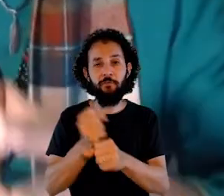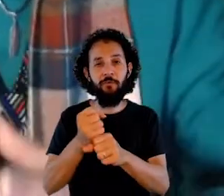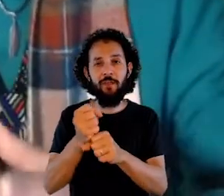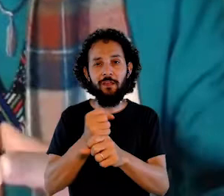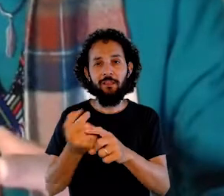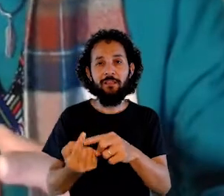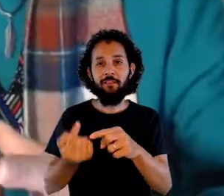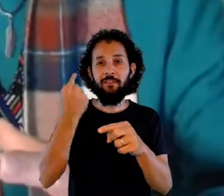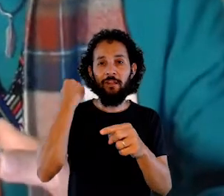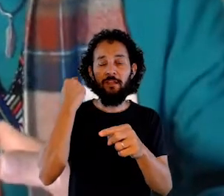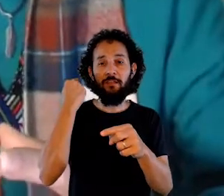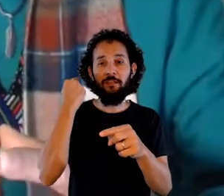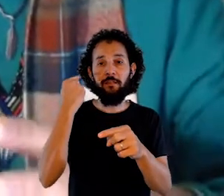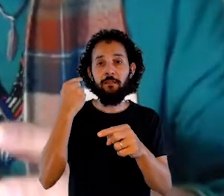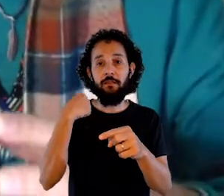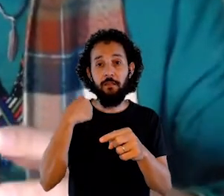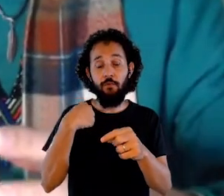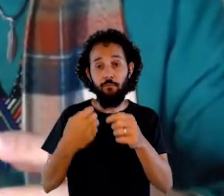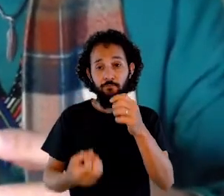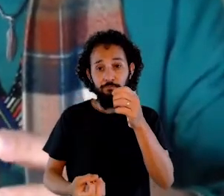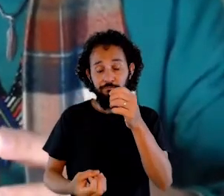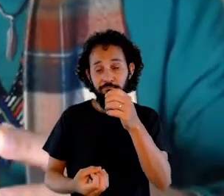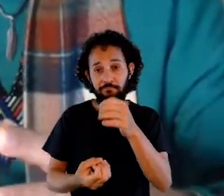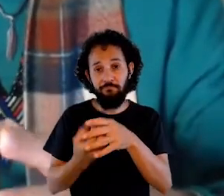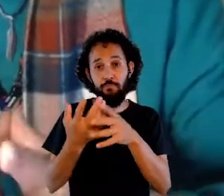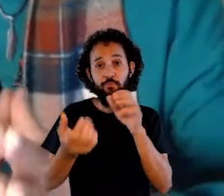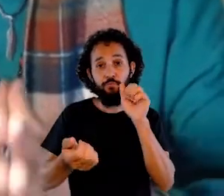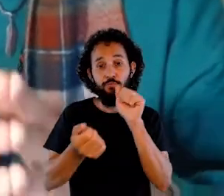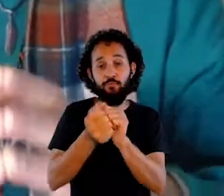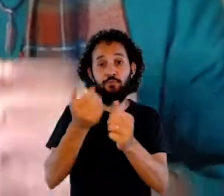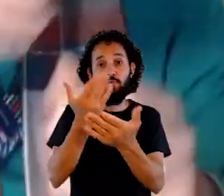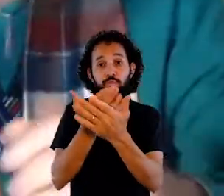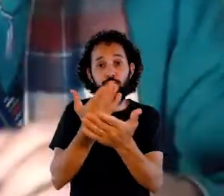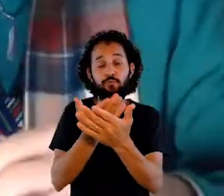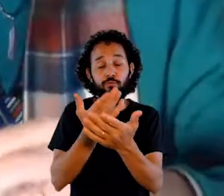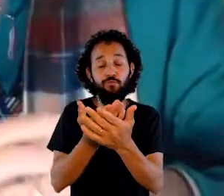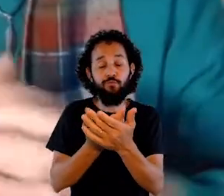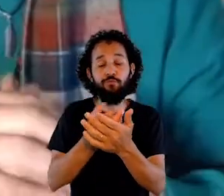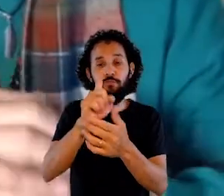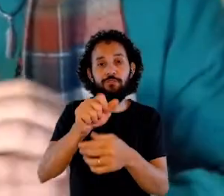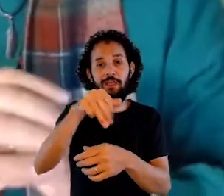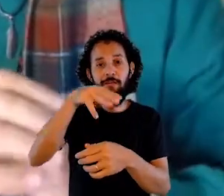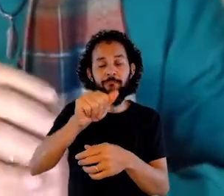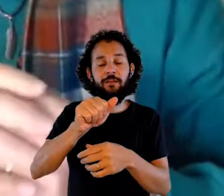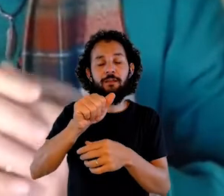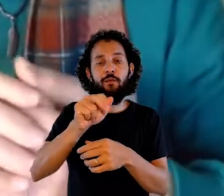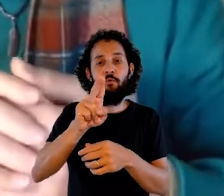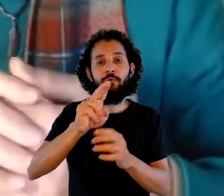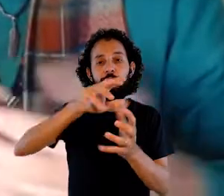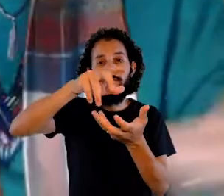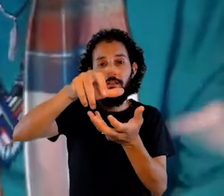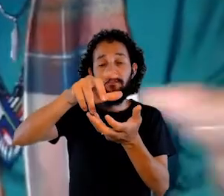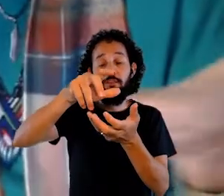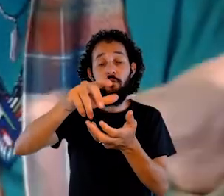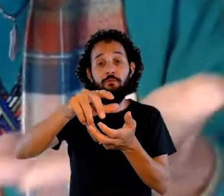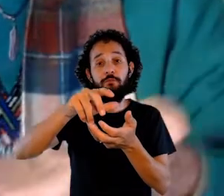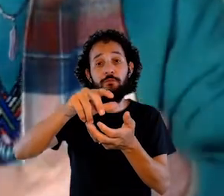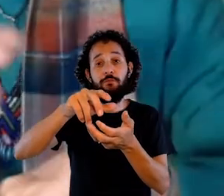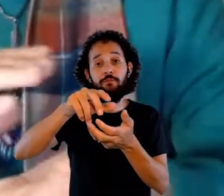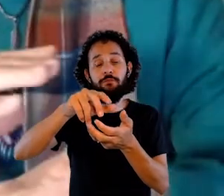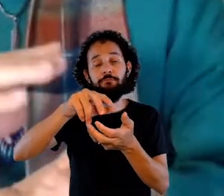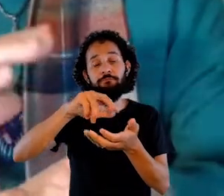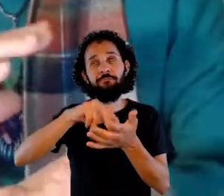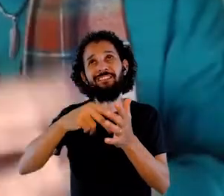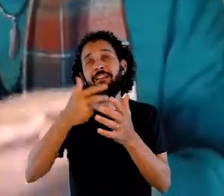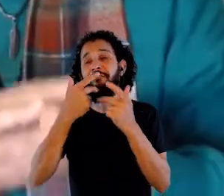trouxe esse estudo do xamanismo universal. Então, o xamanismo universal, na verdade, o que a gente fala assim, é fazer com